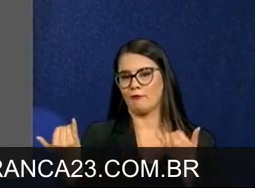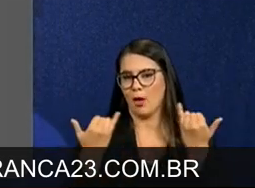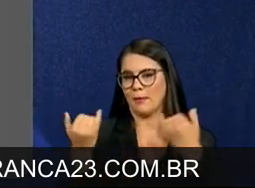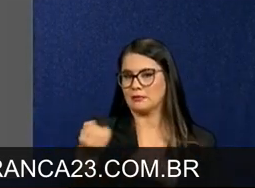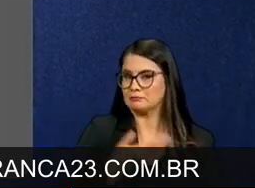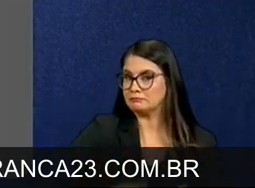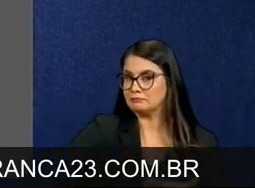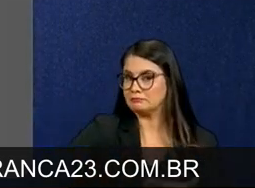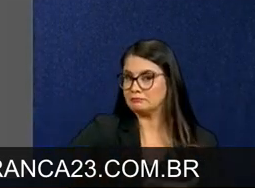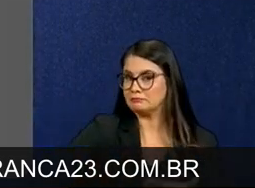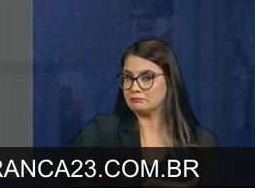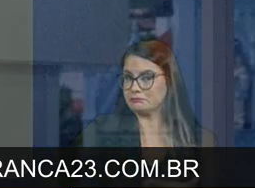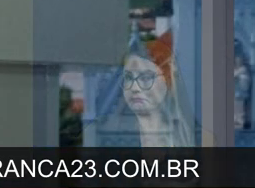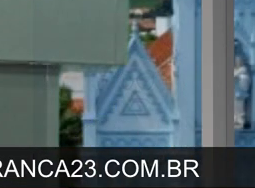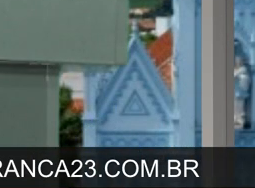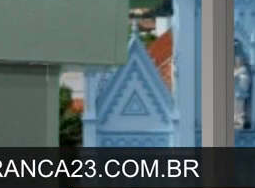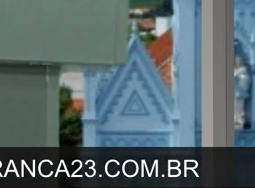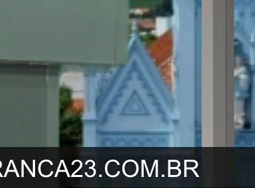redes sociais.